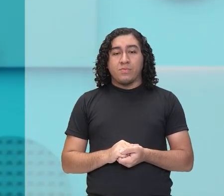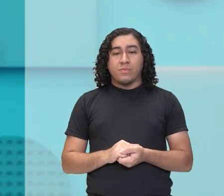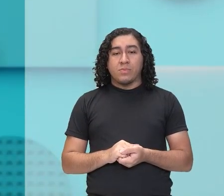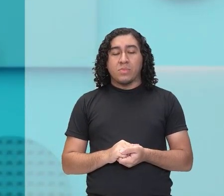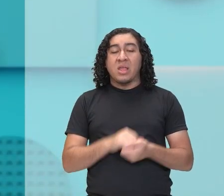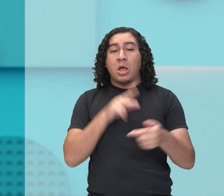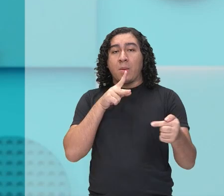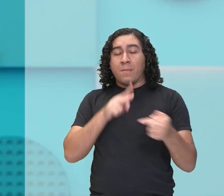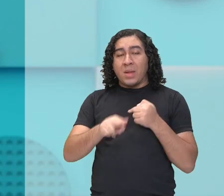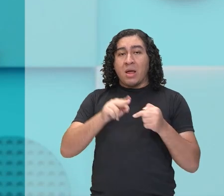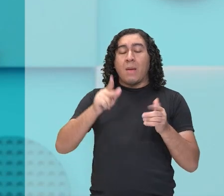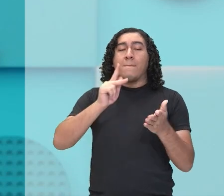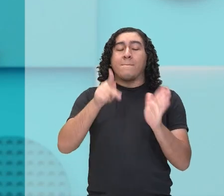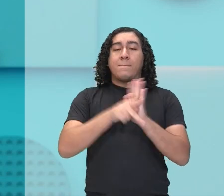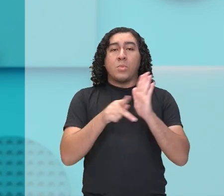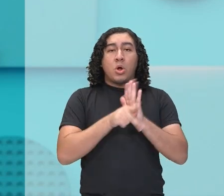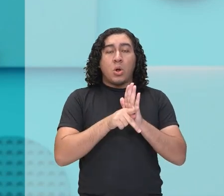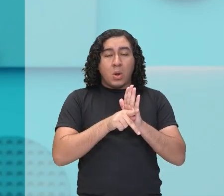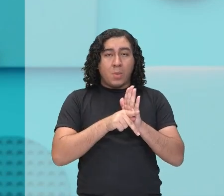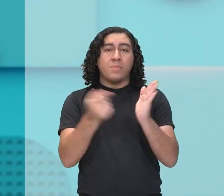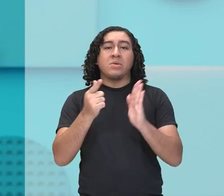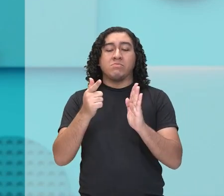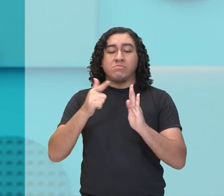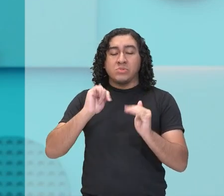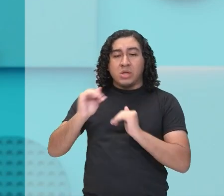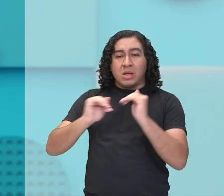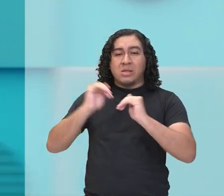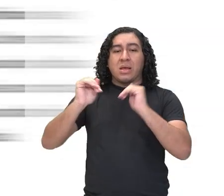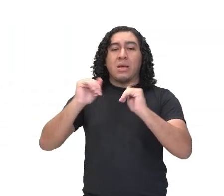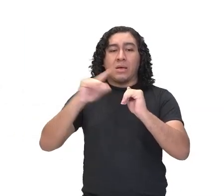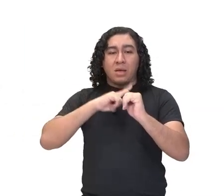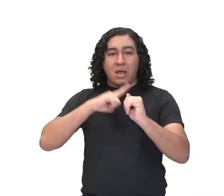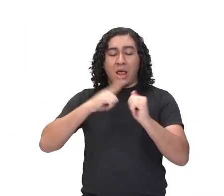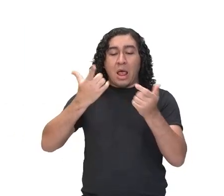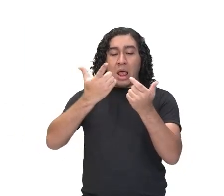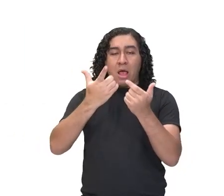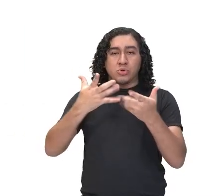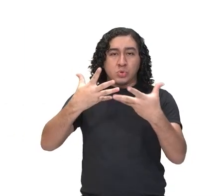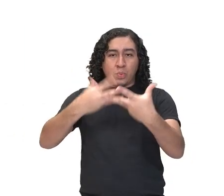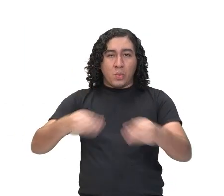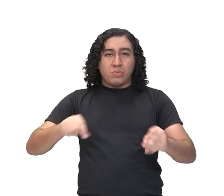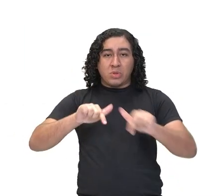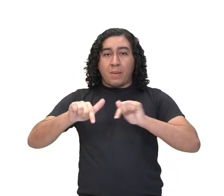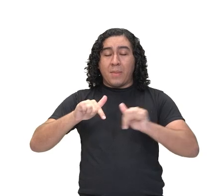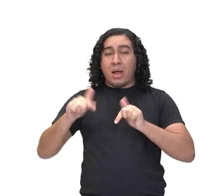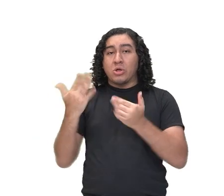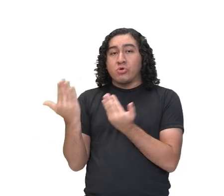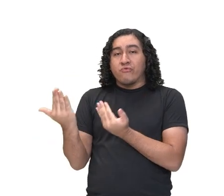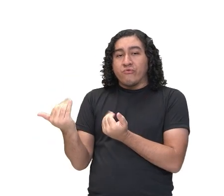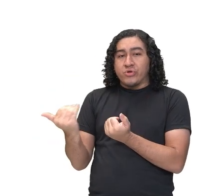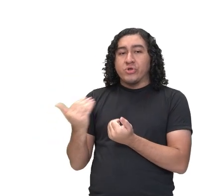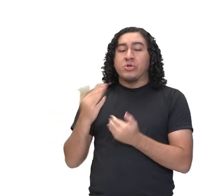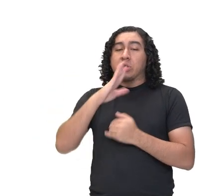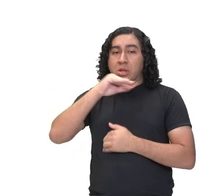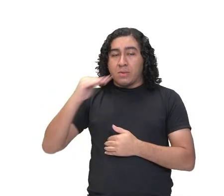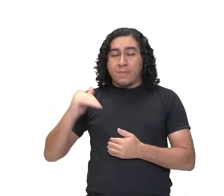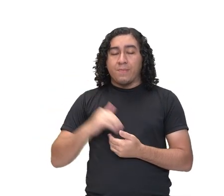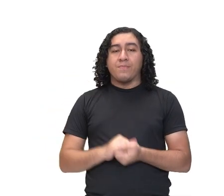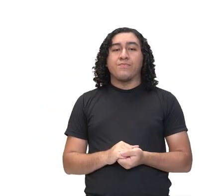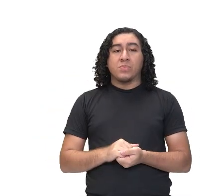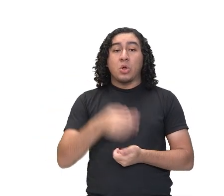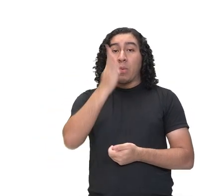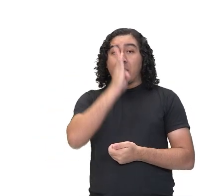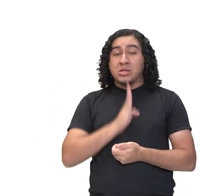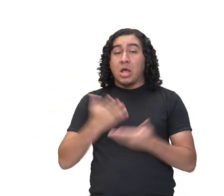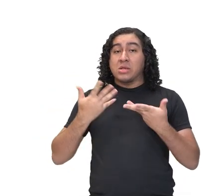de desigualdades para erradicar o trabalho infantil. O Brasil assumiu o compromisso de erradicar o trabalho infantil